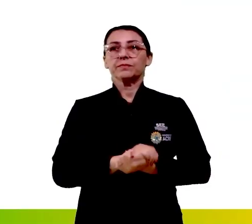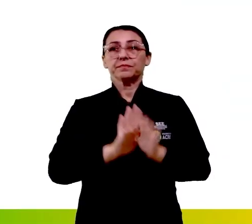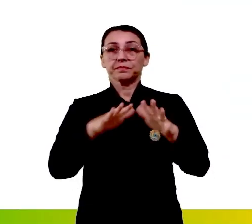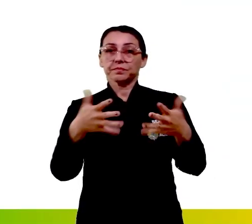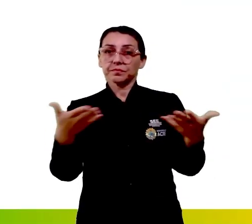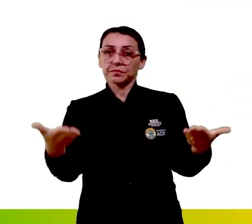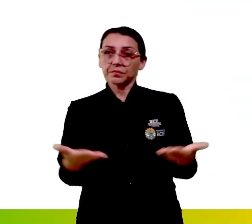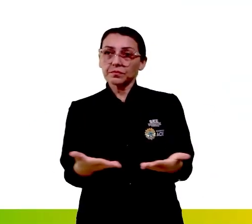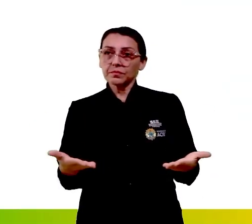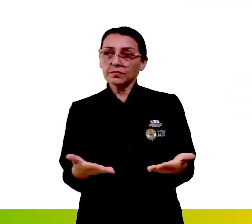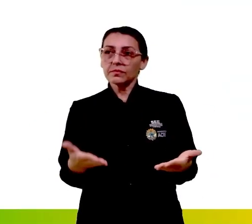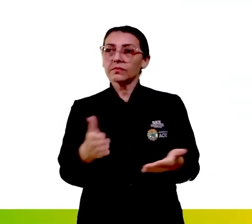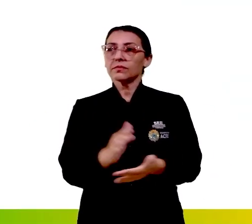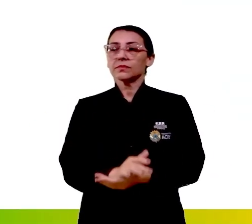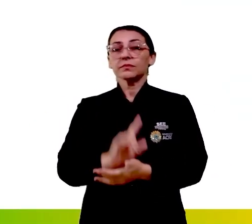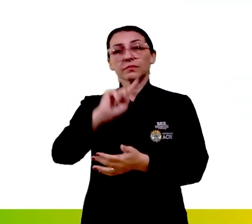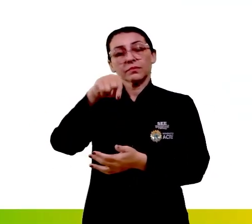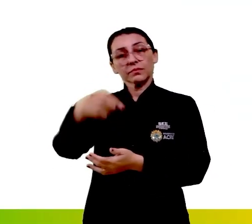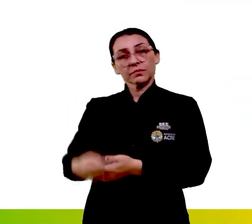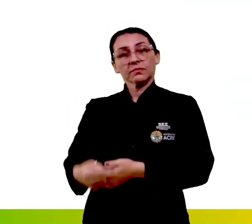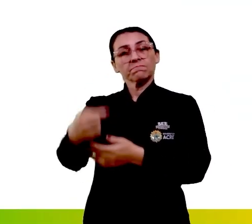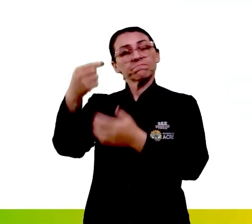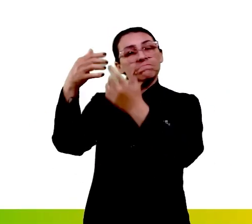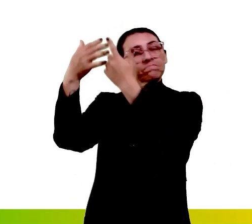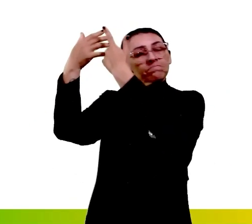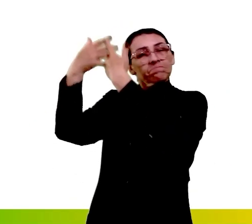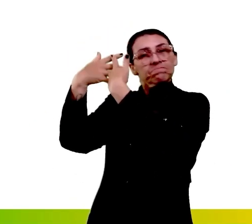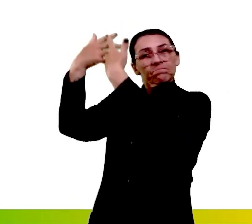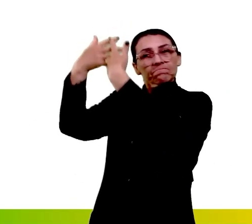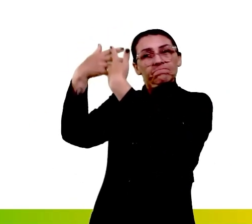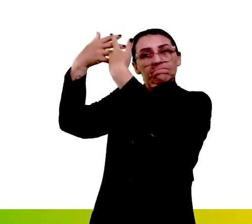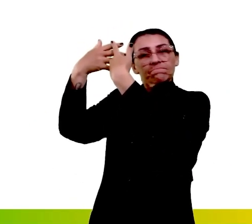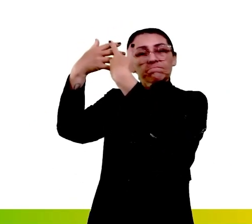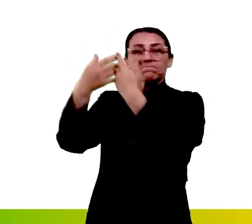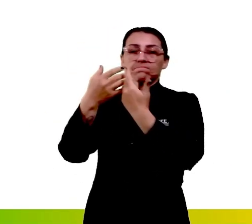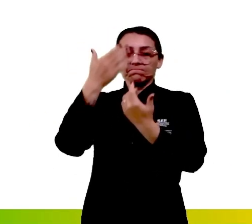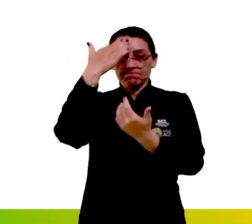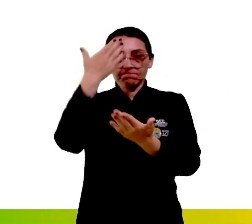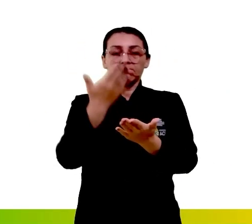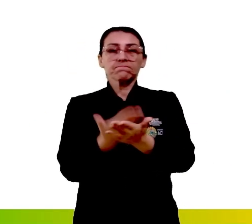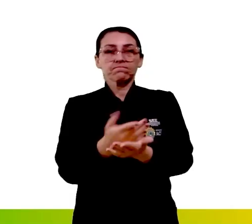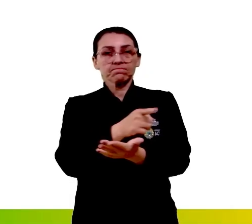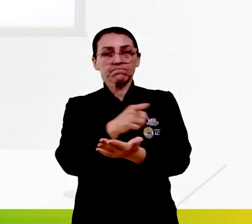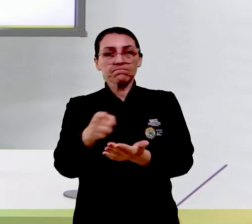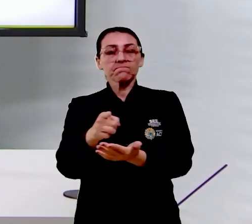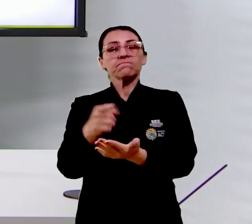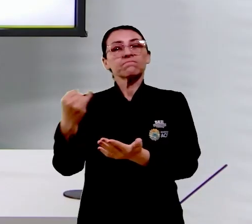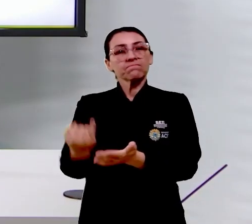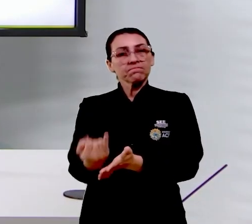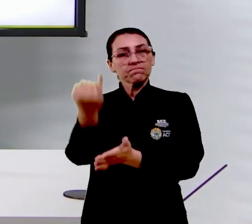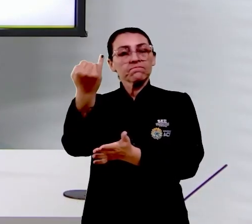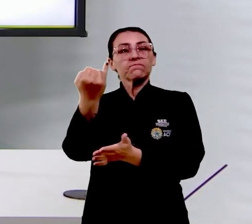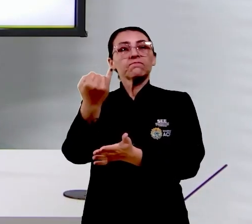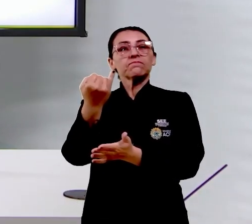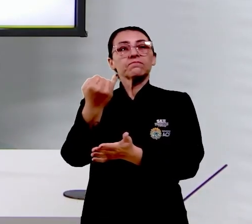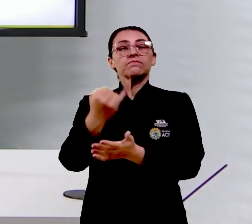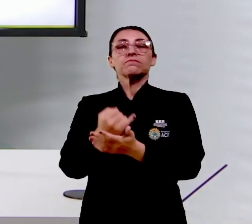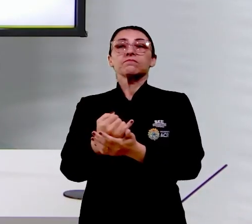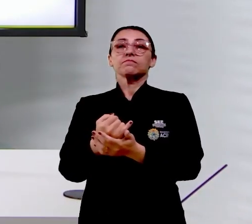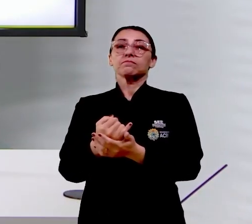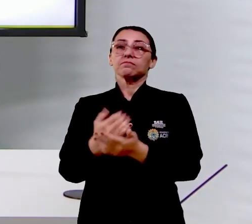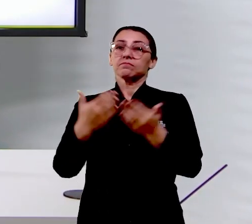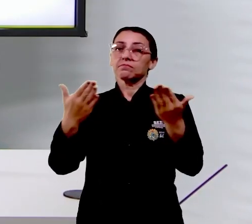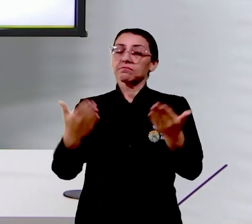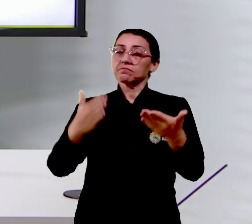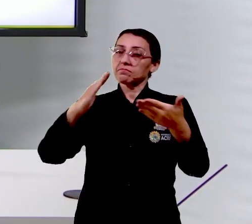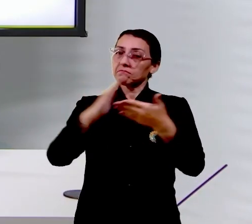Então agora, depois dessa reflexão, que eu acredito que tenha sido de grande proveito, nós vamos tratar